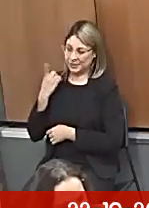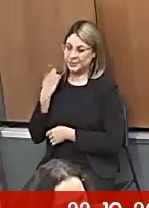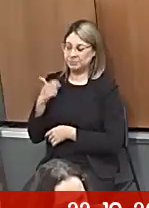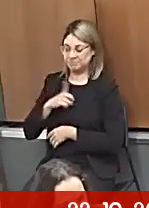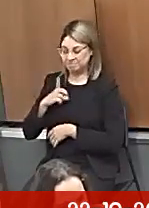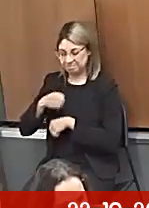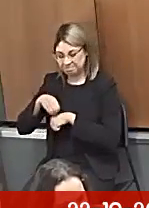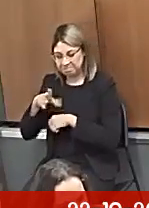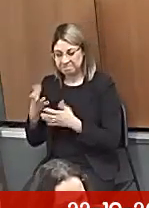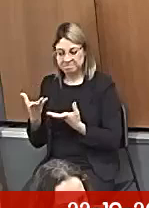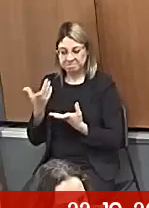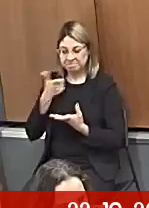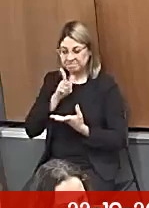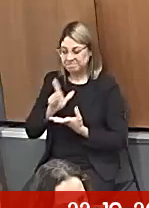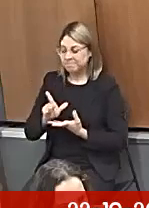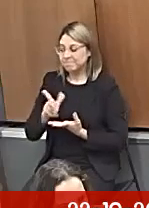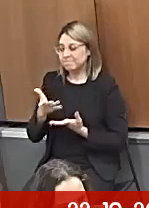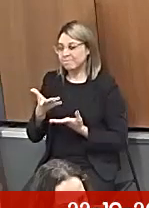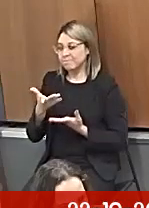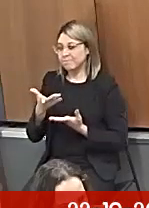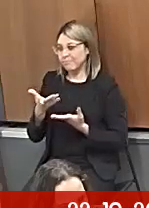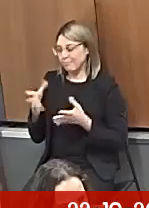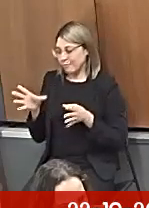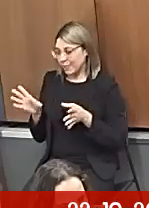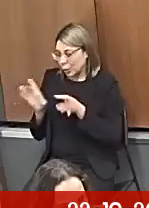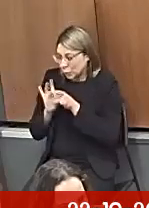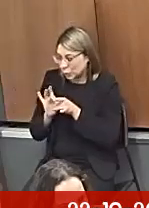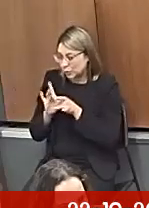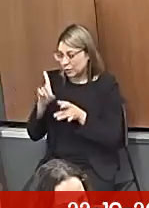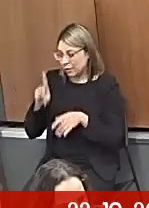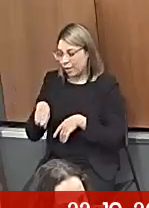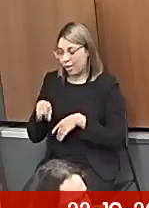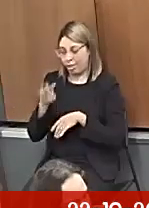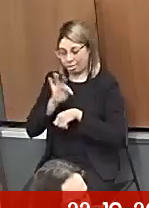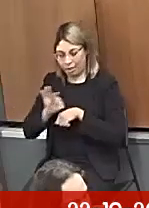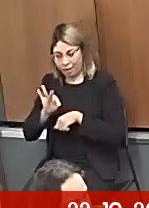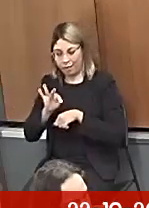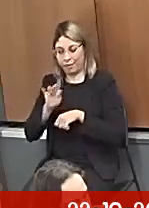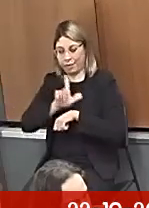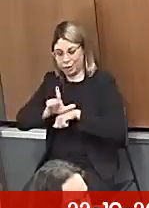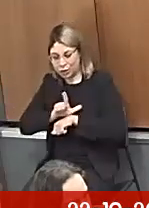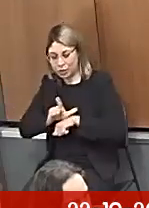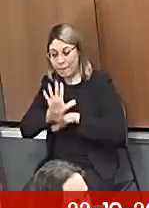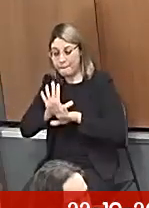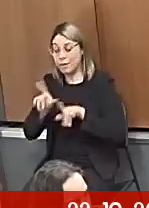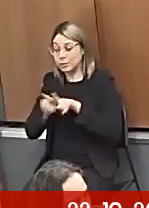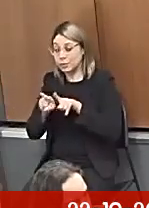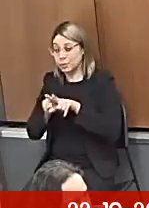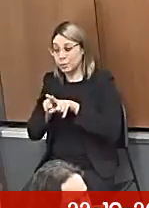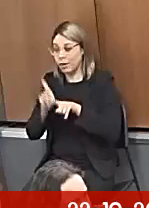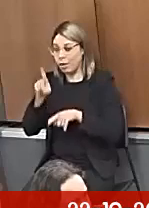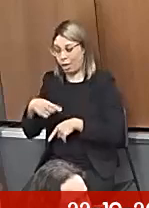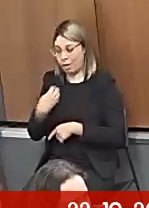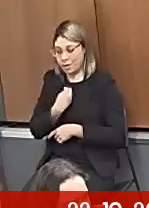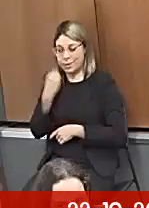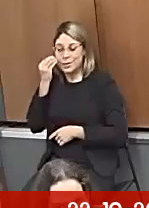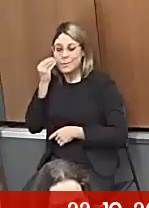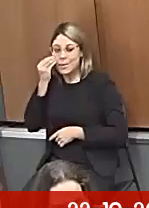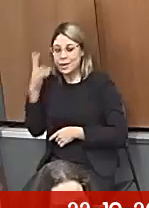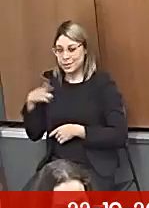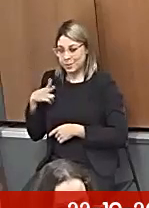trazendo não só a questão técnica, legislativa, mas também a questão pessoal, que eu acho que agrega muito.